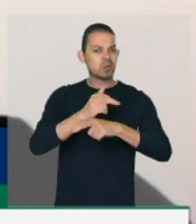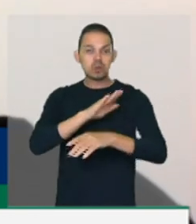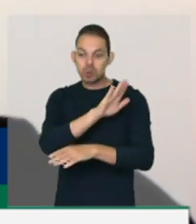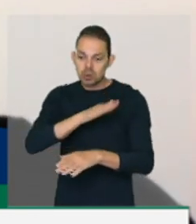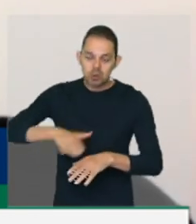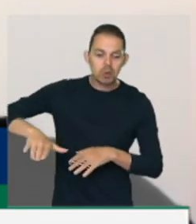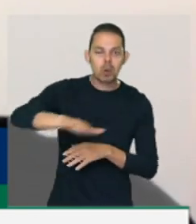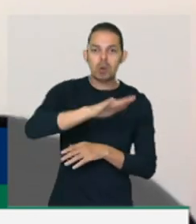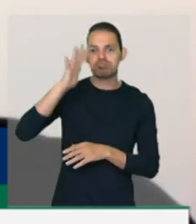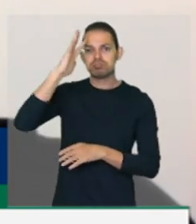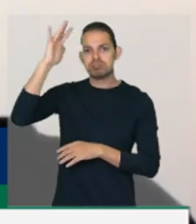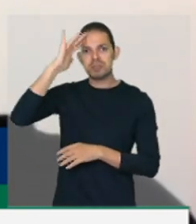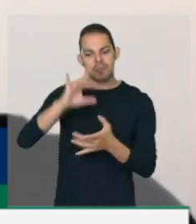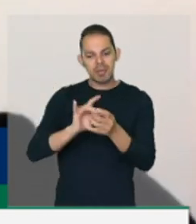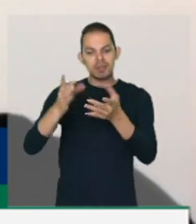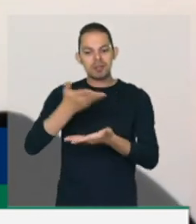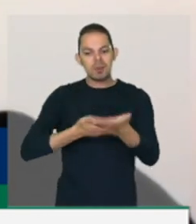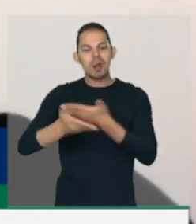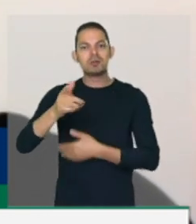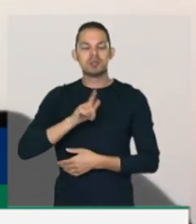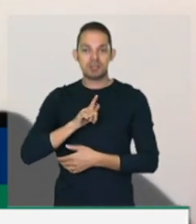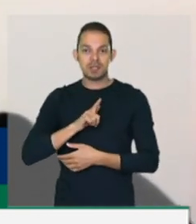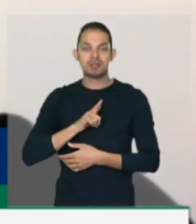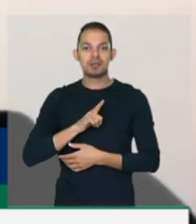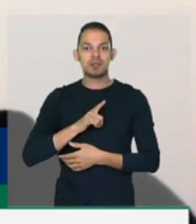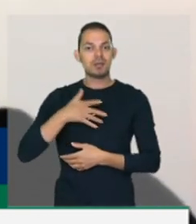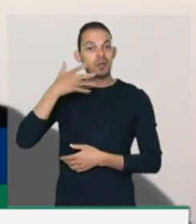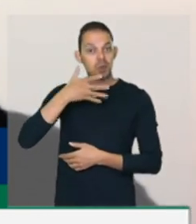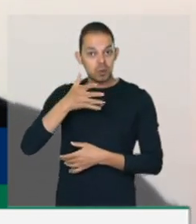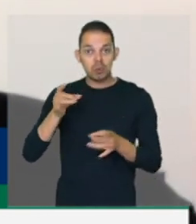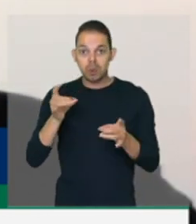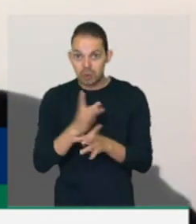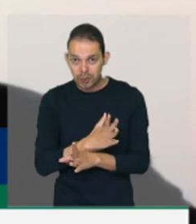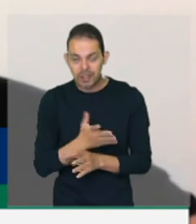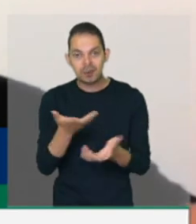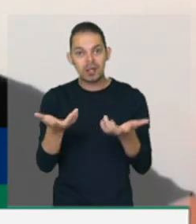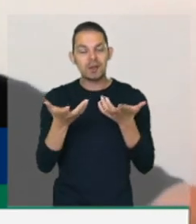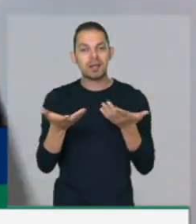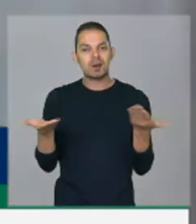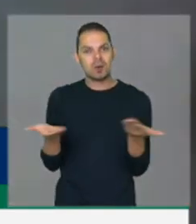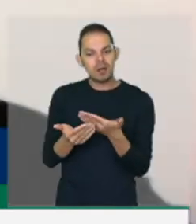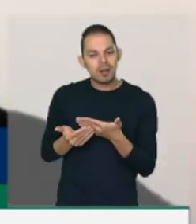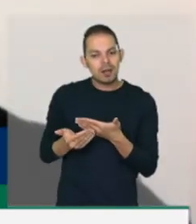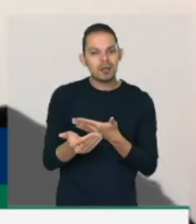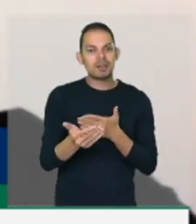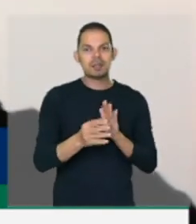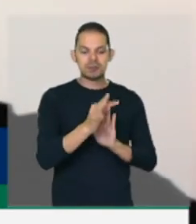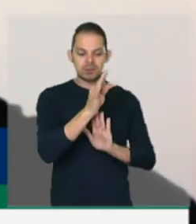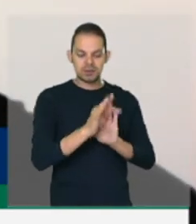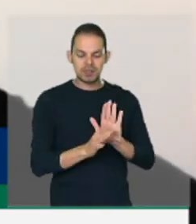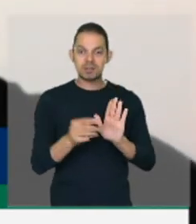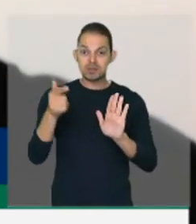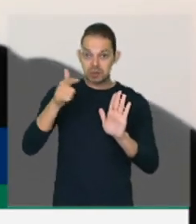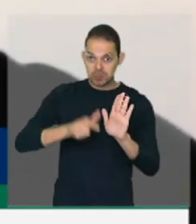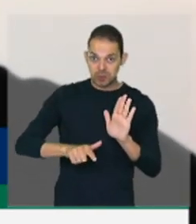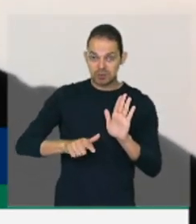um pensamento democrático. Isso, dito isso, presidente, eu gostaria então de ler o texto que preparei essa noite.